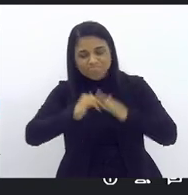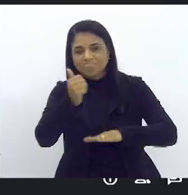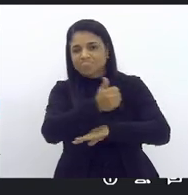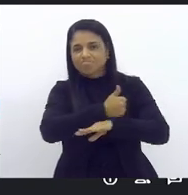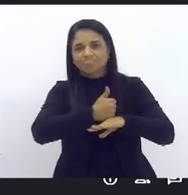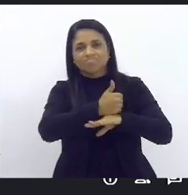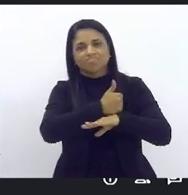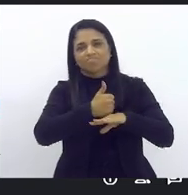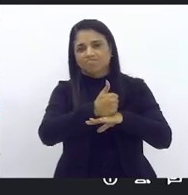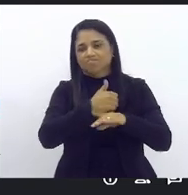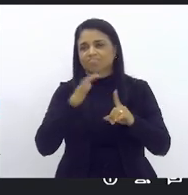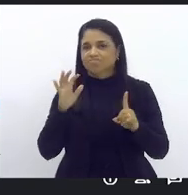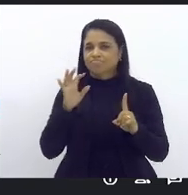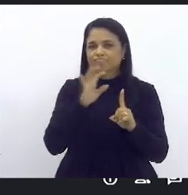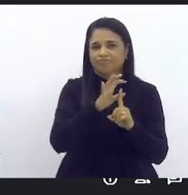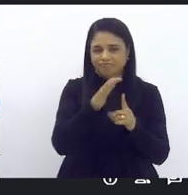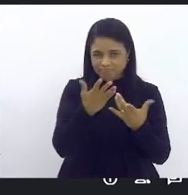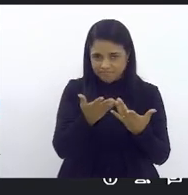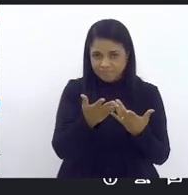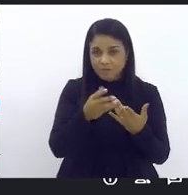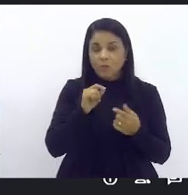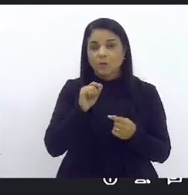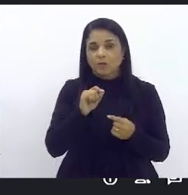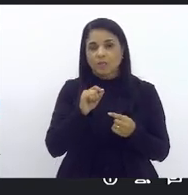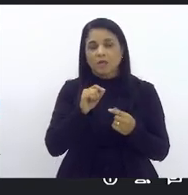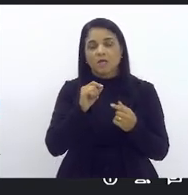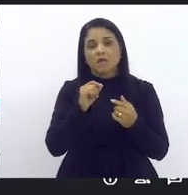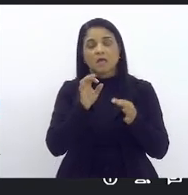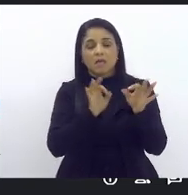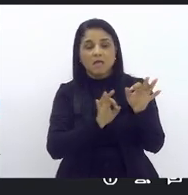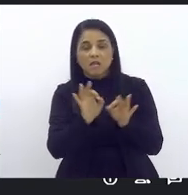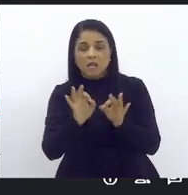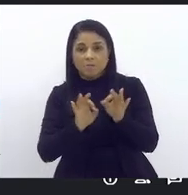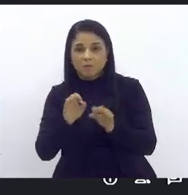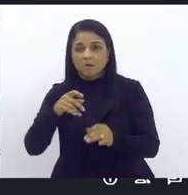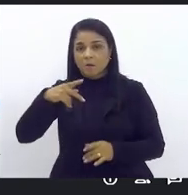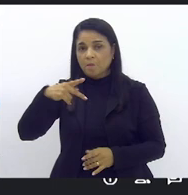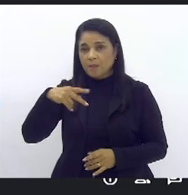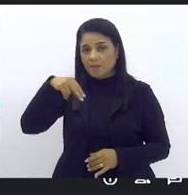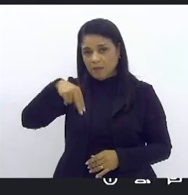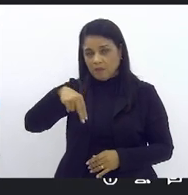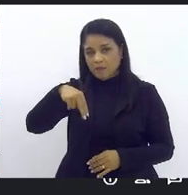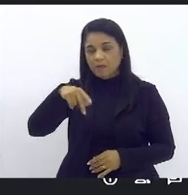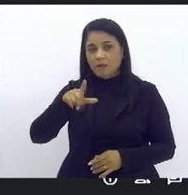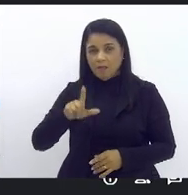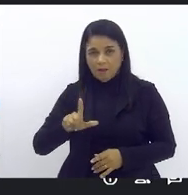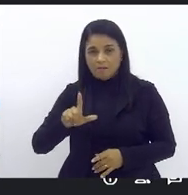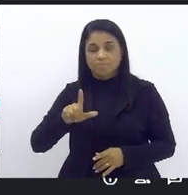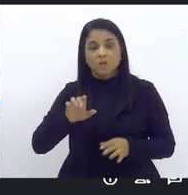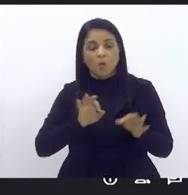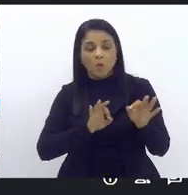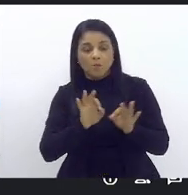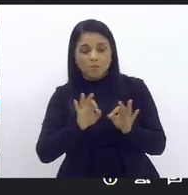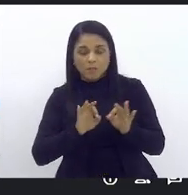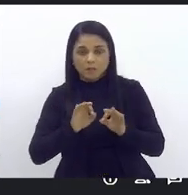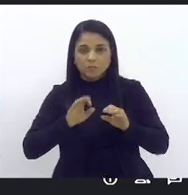docente, né? Então, nós estamos elaborando aqui o PNE, que é o Plano Nacional de Educação.